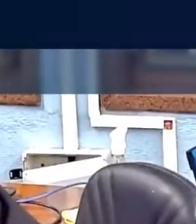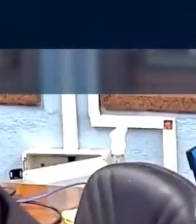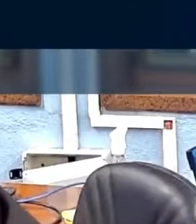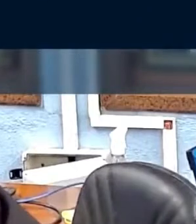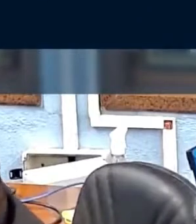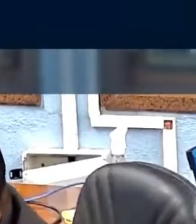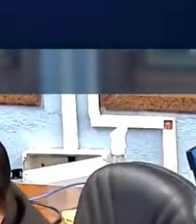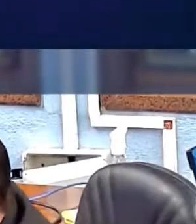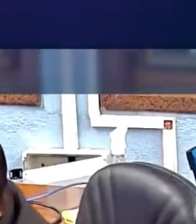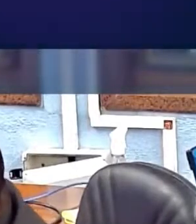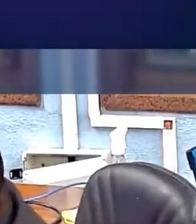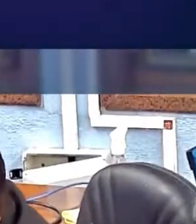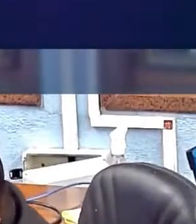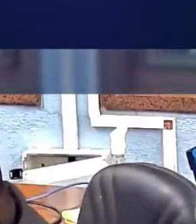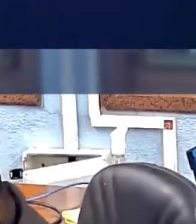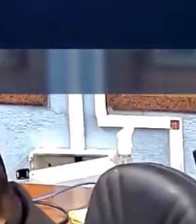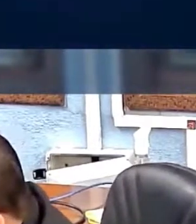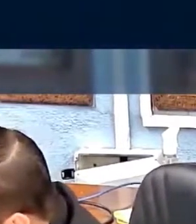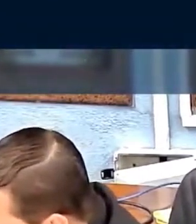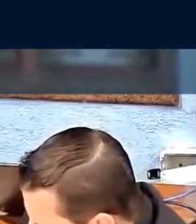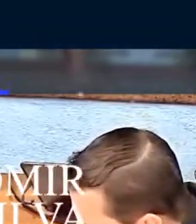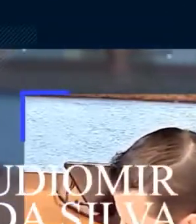E aí